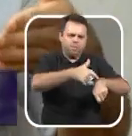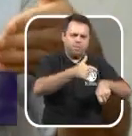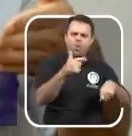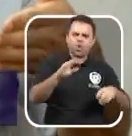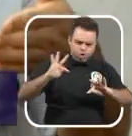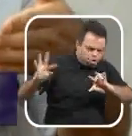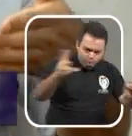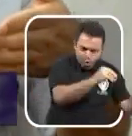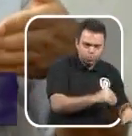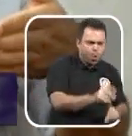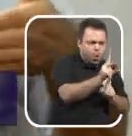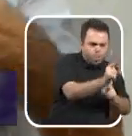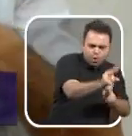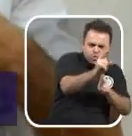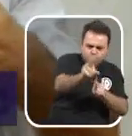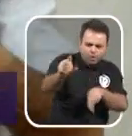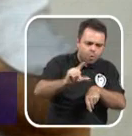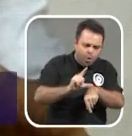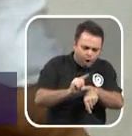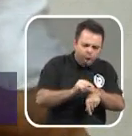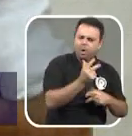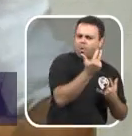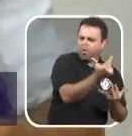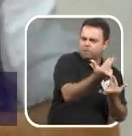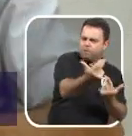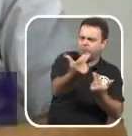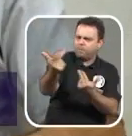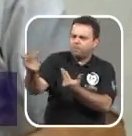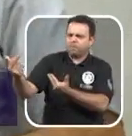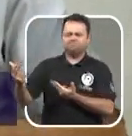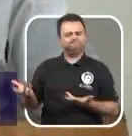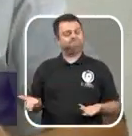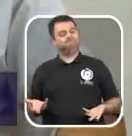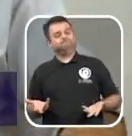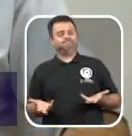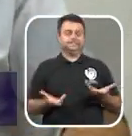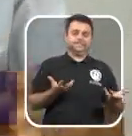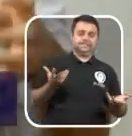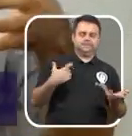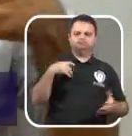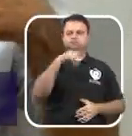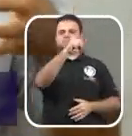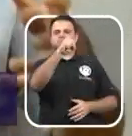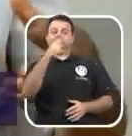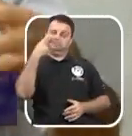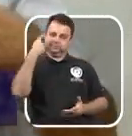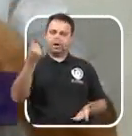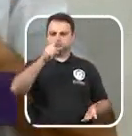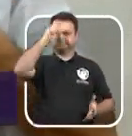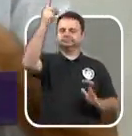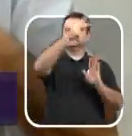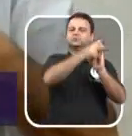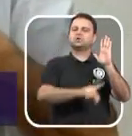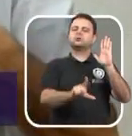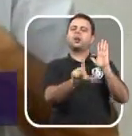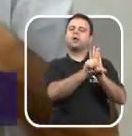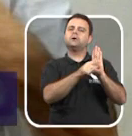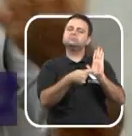mesmo horário. Mas a gente pega isso. Então, por isso, o projeto de lei. Sim, nós estamos pensando em leis